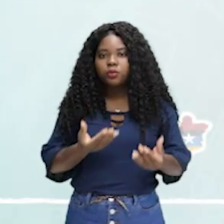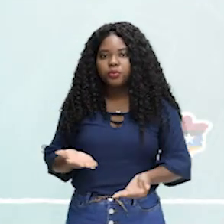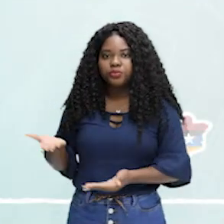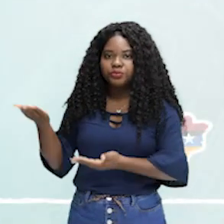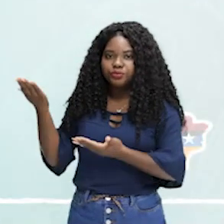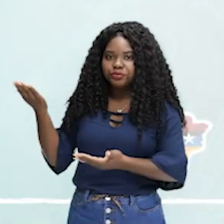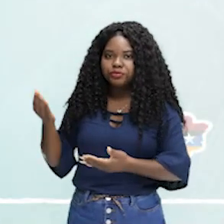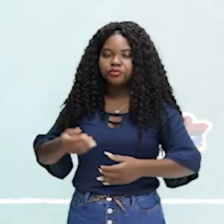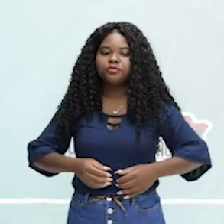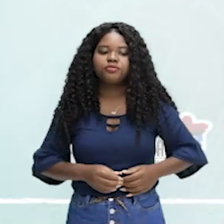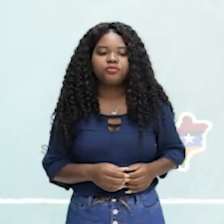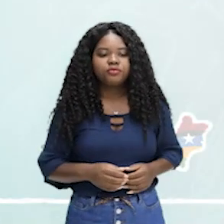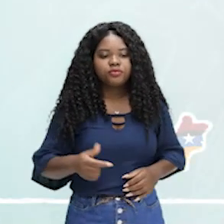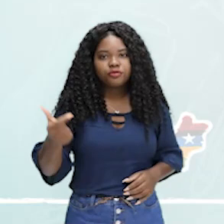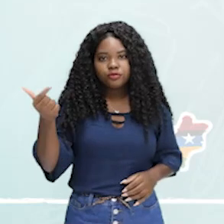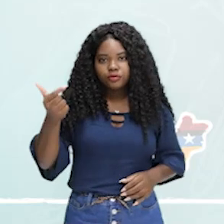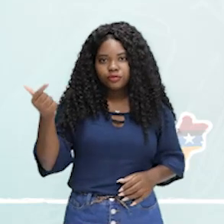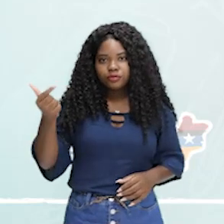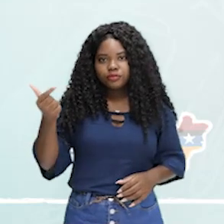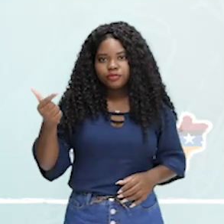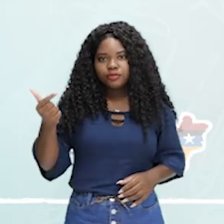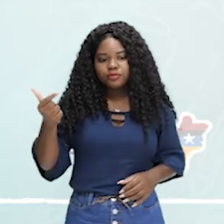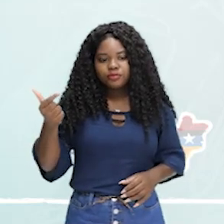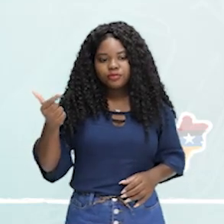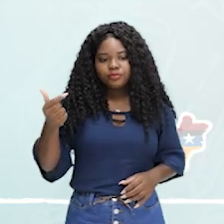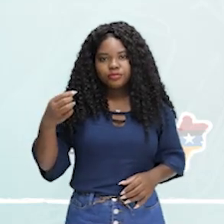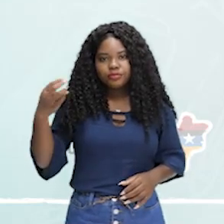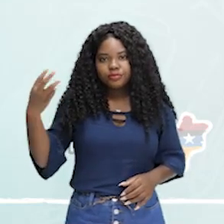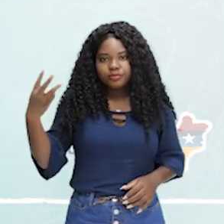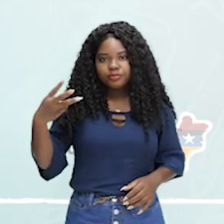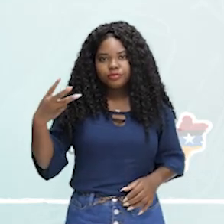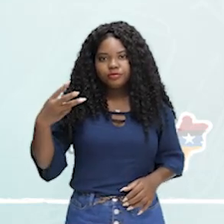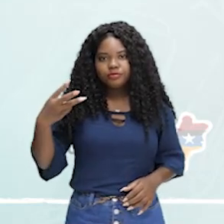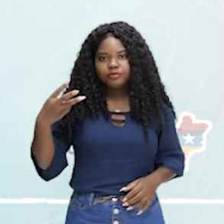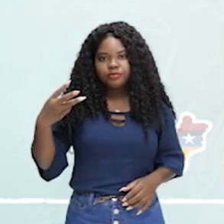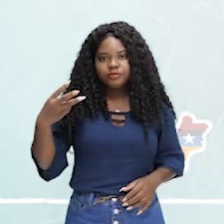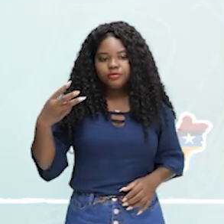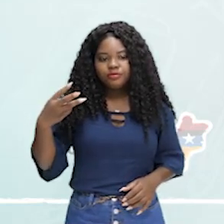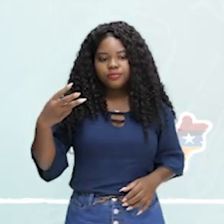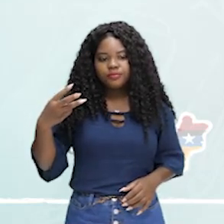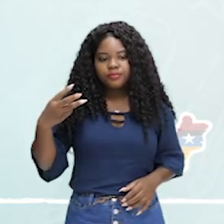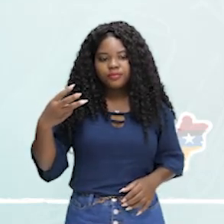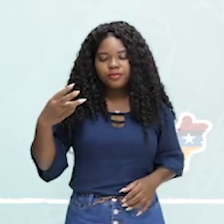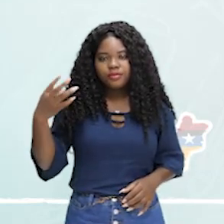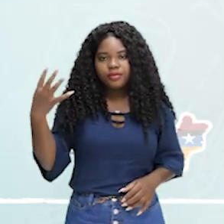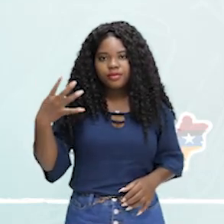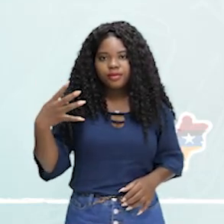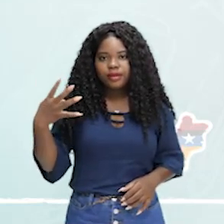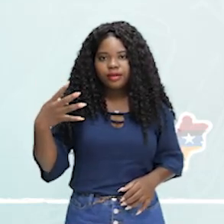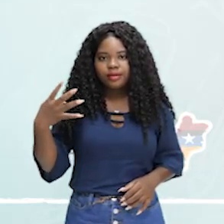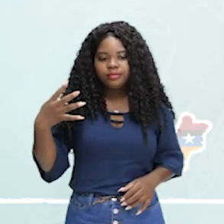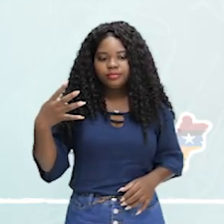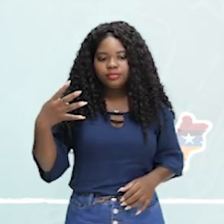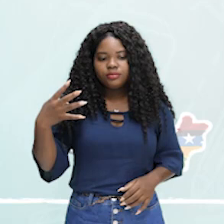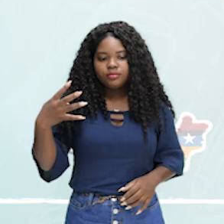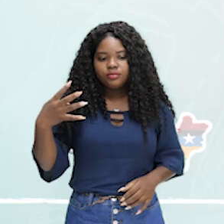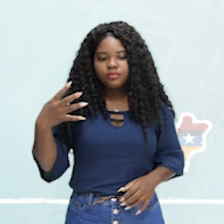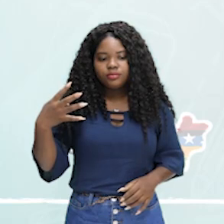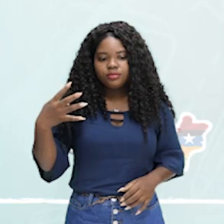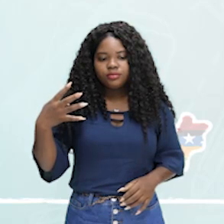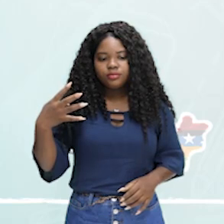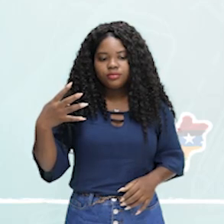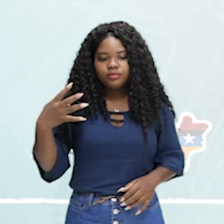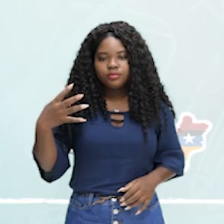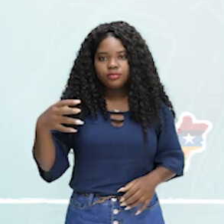esportes, classificação dos esportes, treinamento esportivo, início do